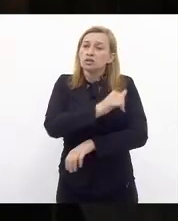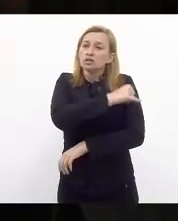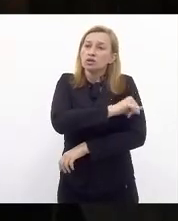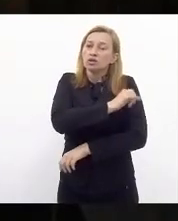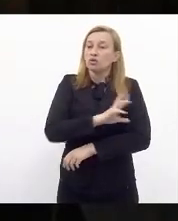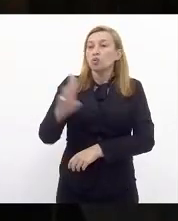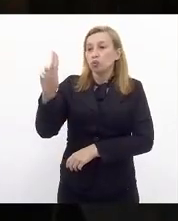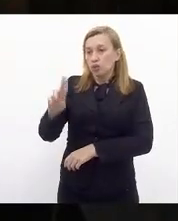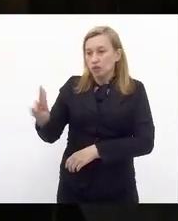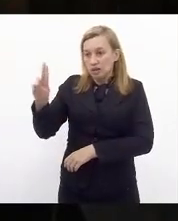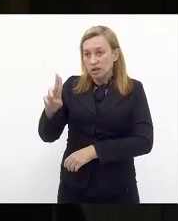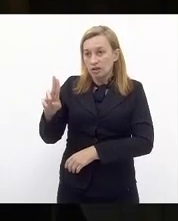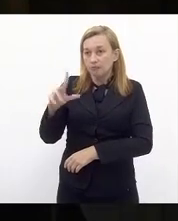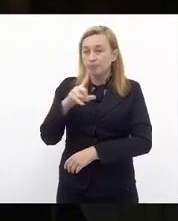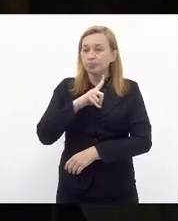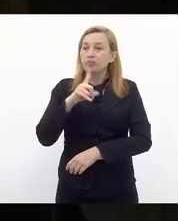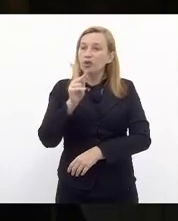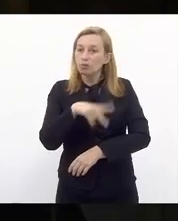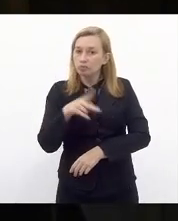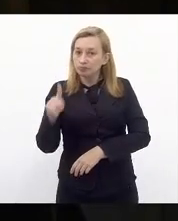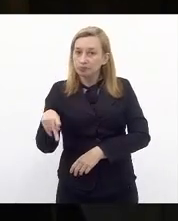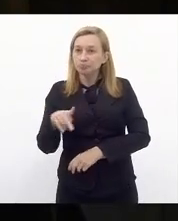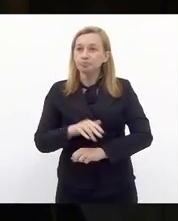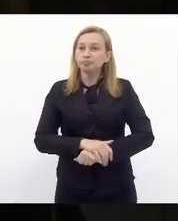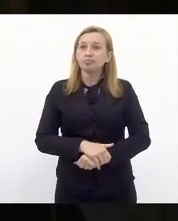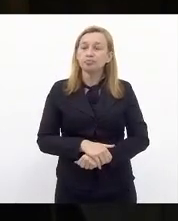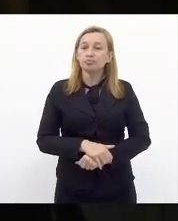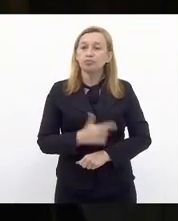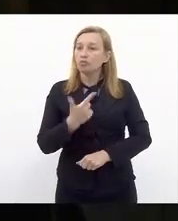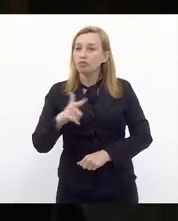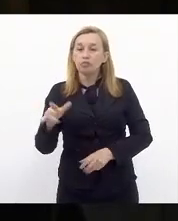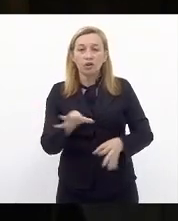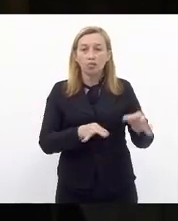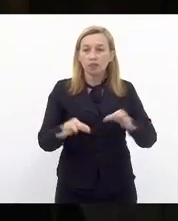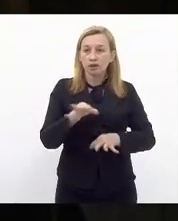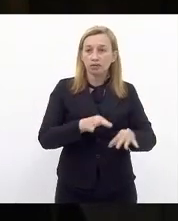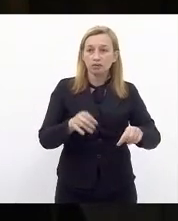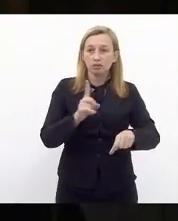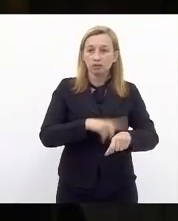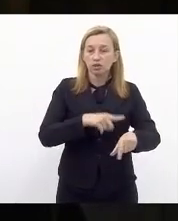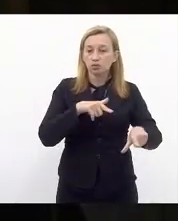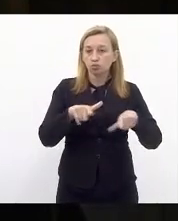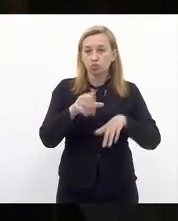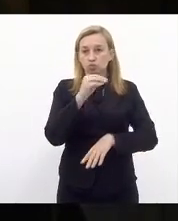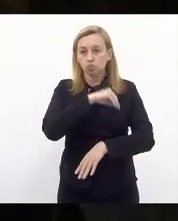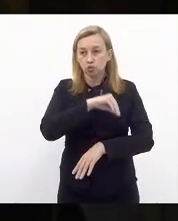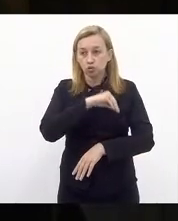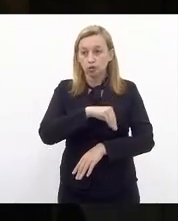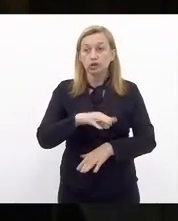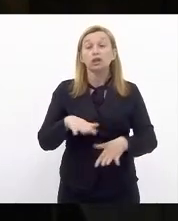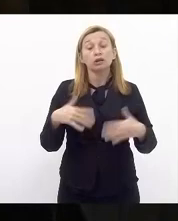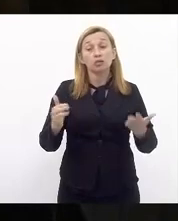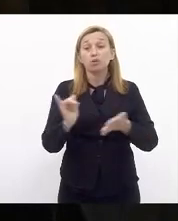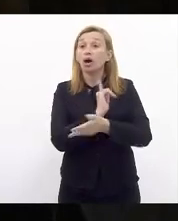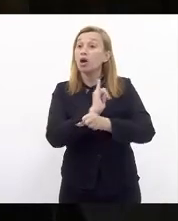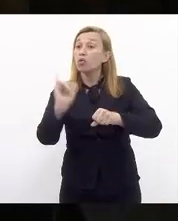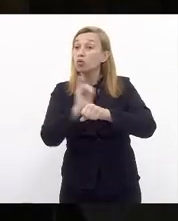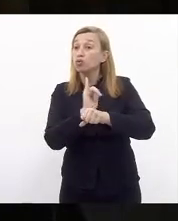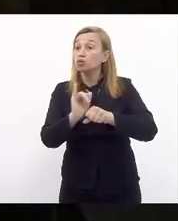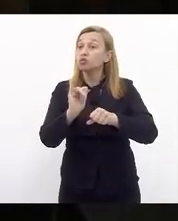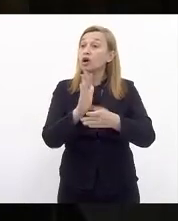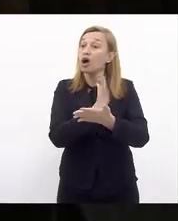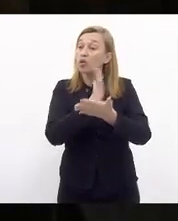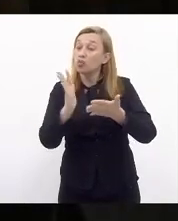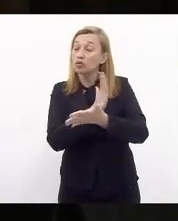do Rio de Janeiro Universidade que tem professores que não têm plano de cargos carreiras e salários então alguns deles estão